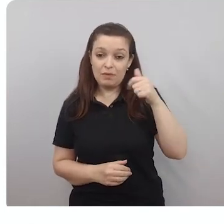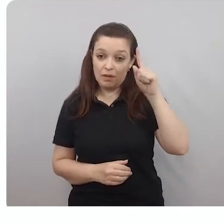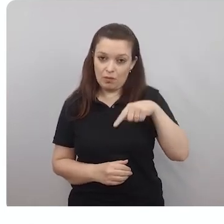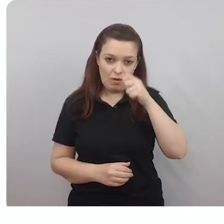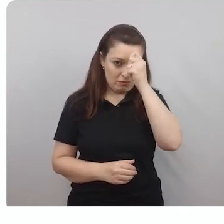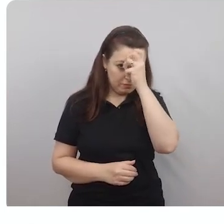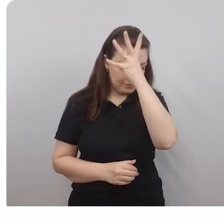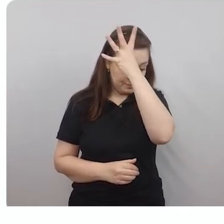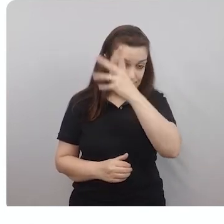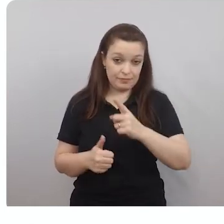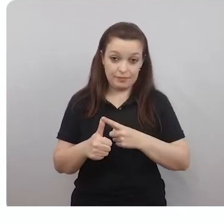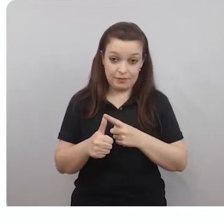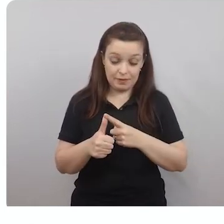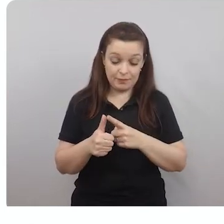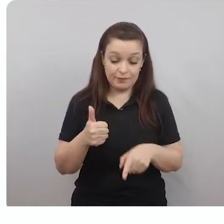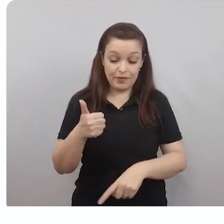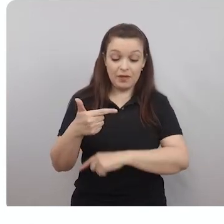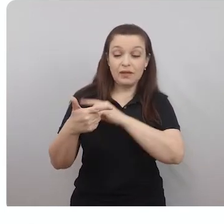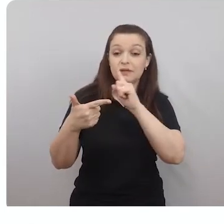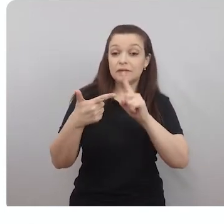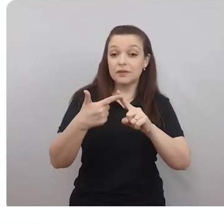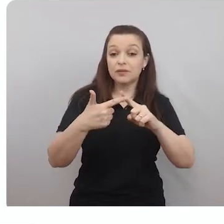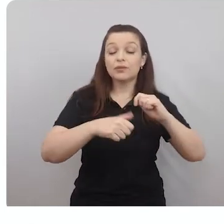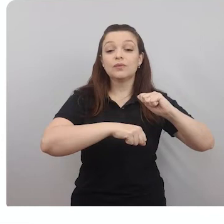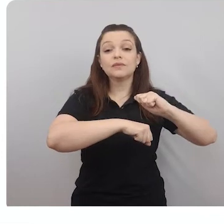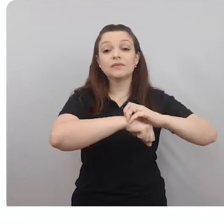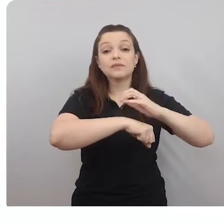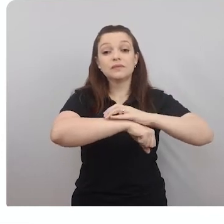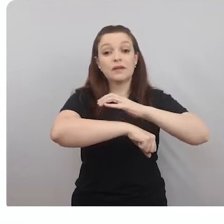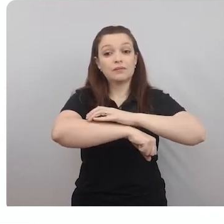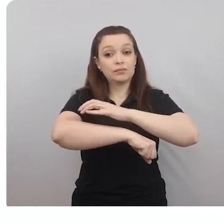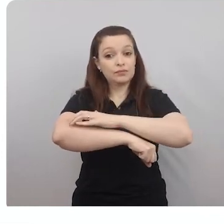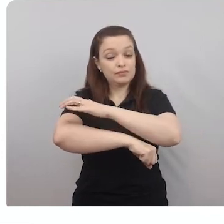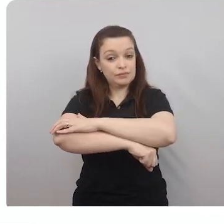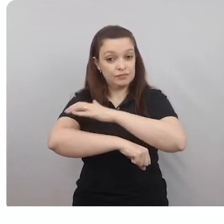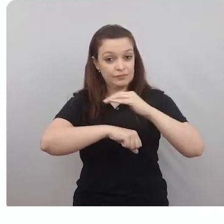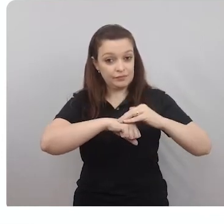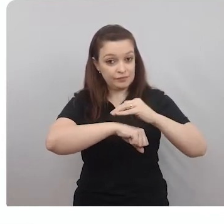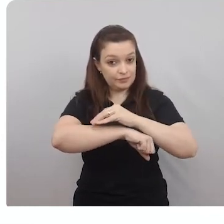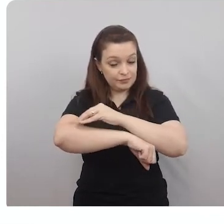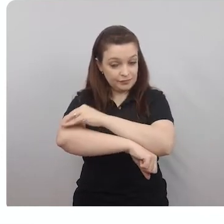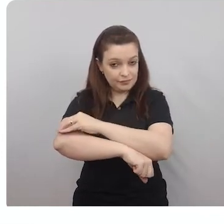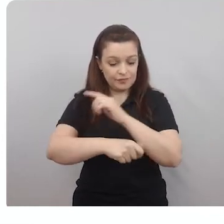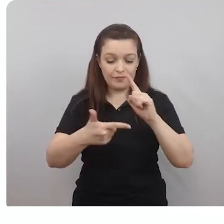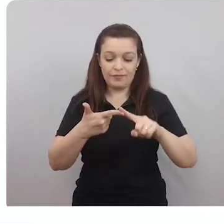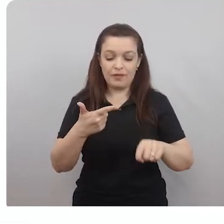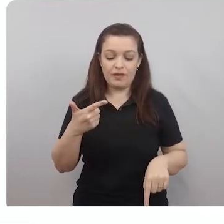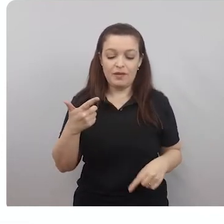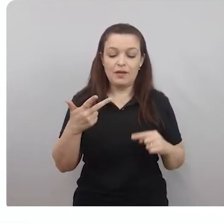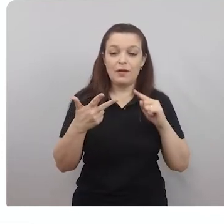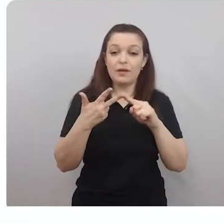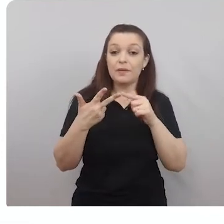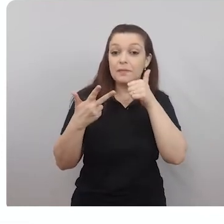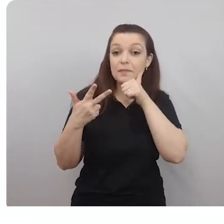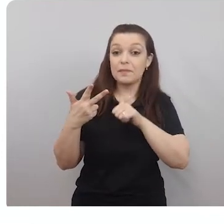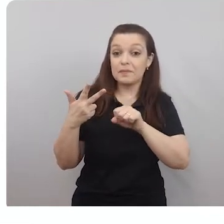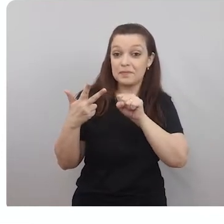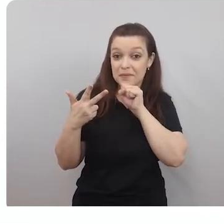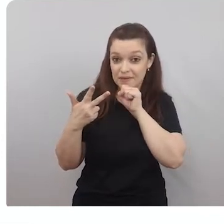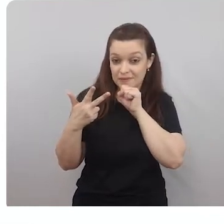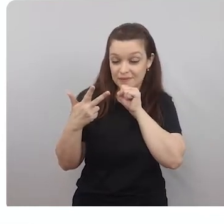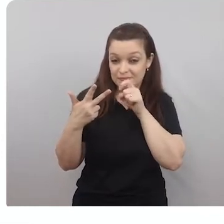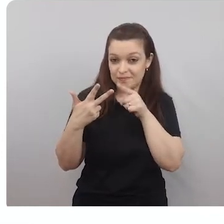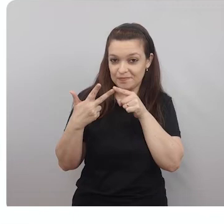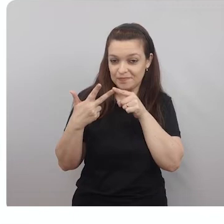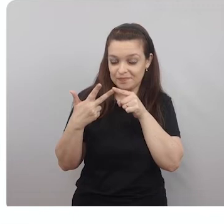A primeira imagem é o Armandinho. A segunda imagem, o sapo. A terceira